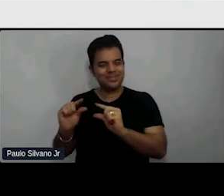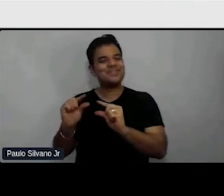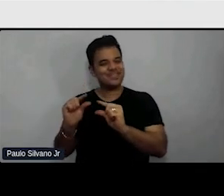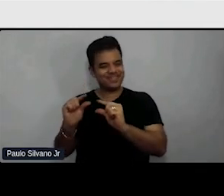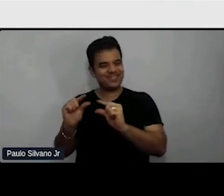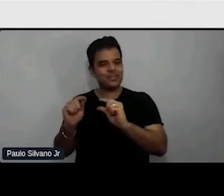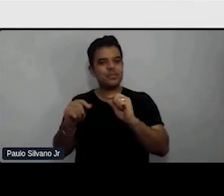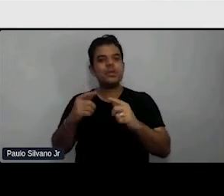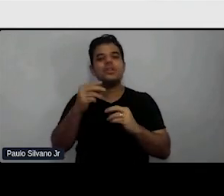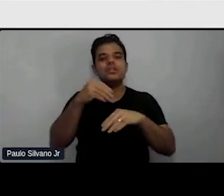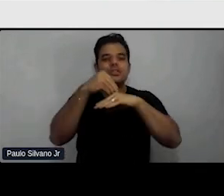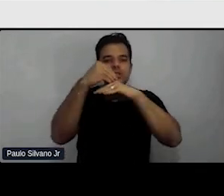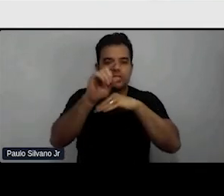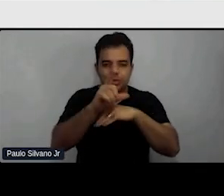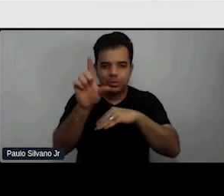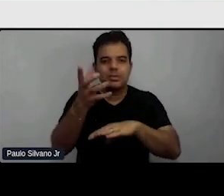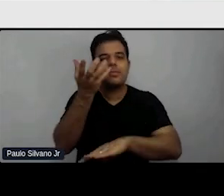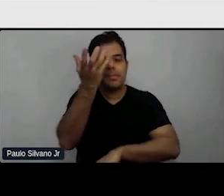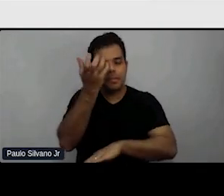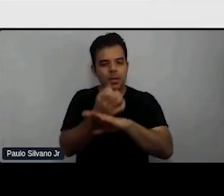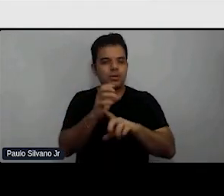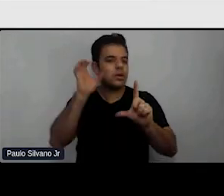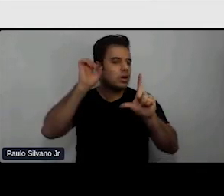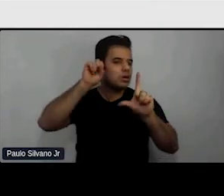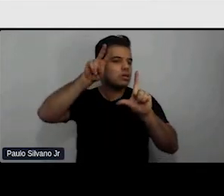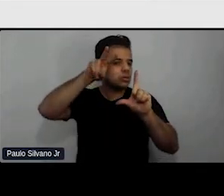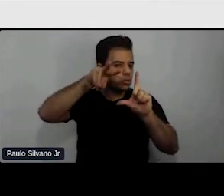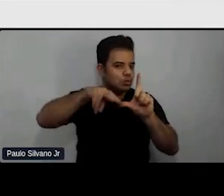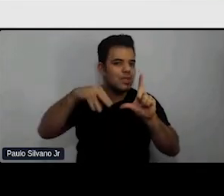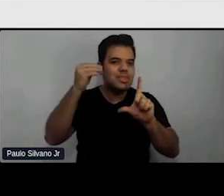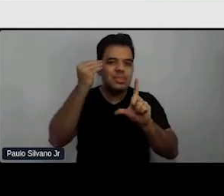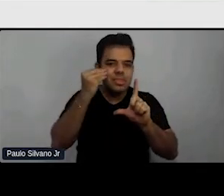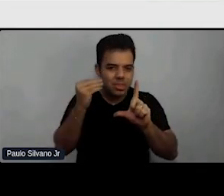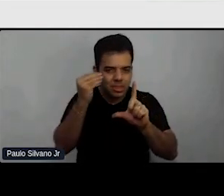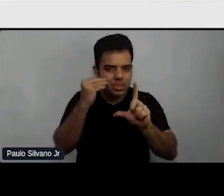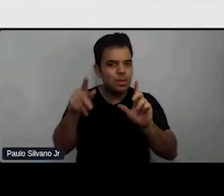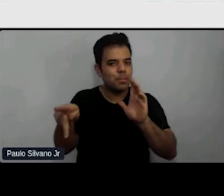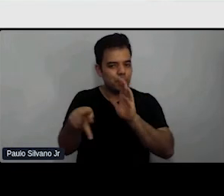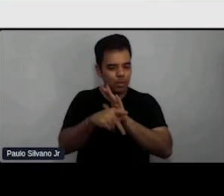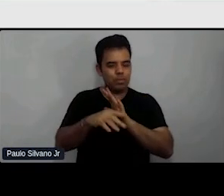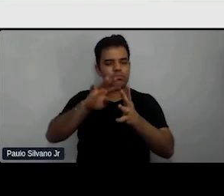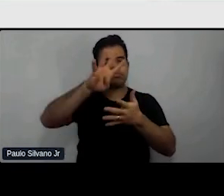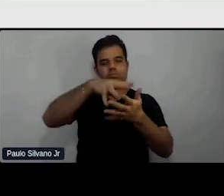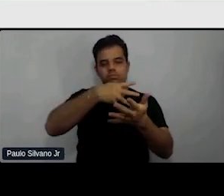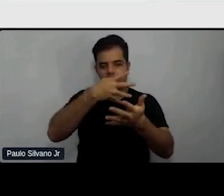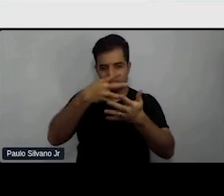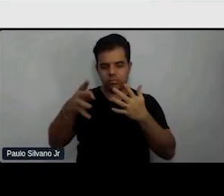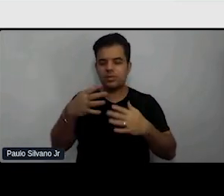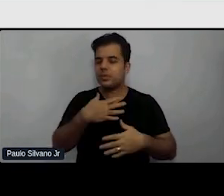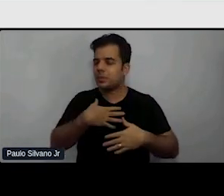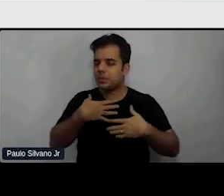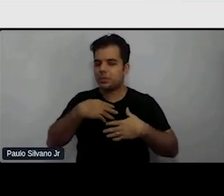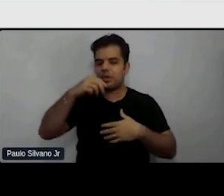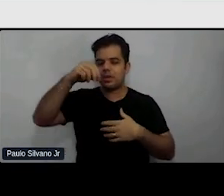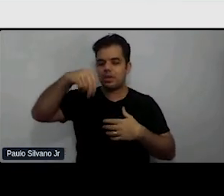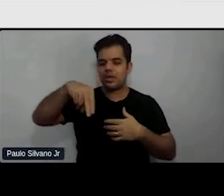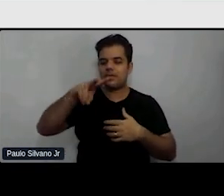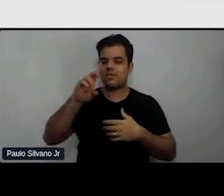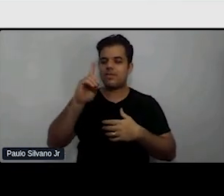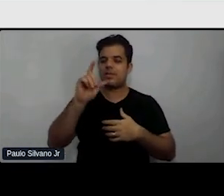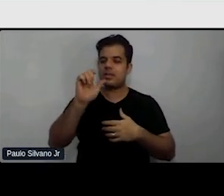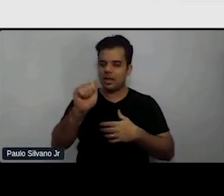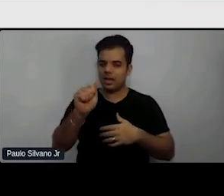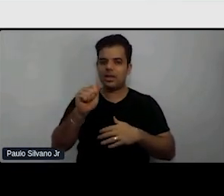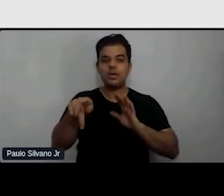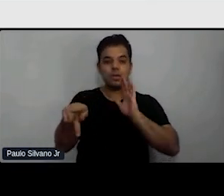Uma outra dica, baixe um leitor de tela para testar se está dando certo no seu dashboard. Eu gosto muito do NVDA, que é um leitor